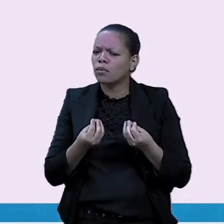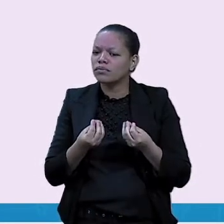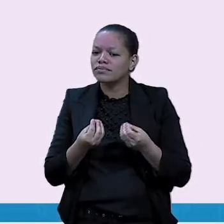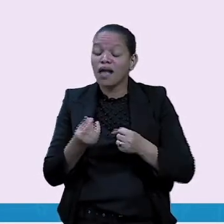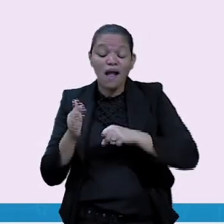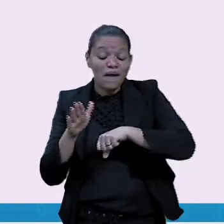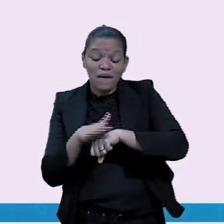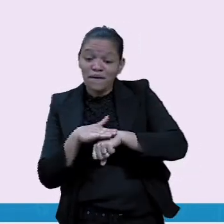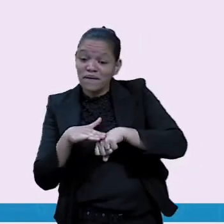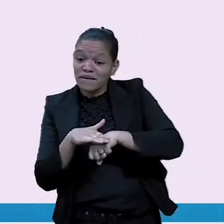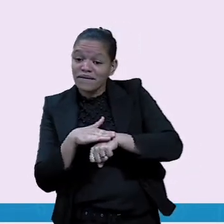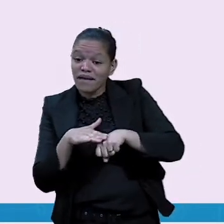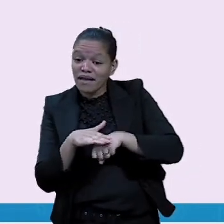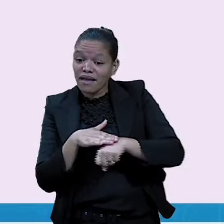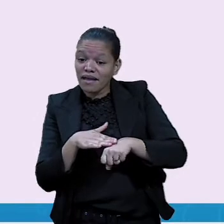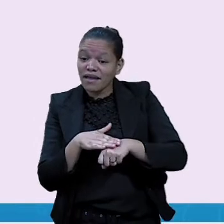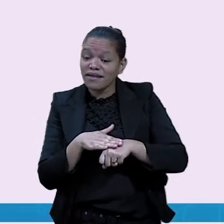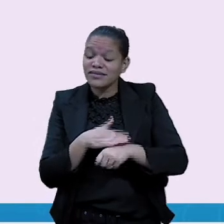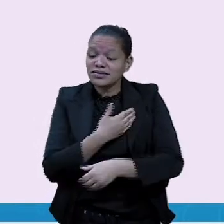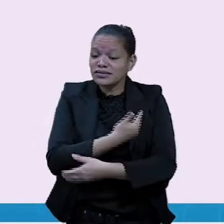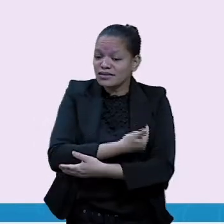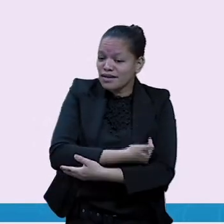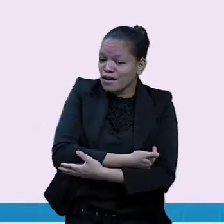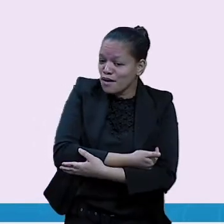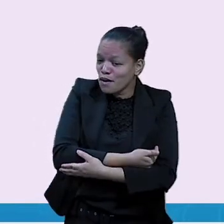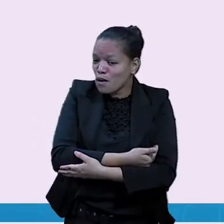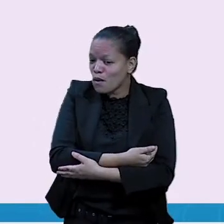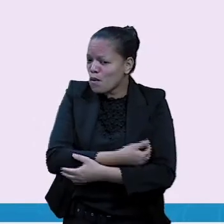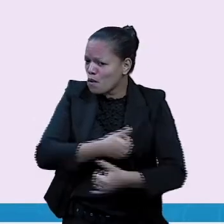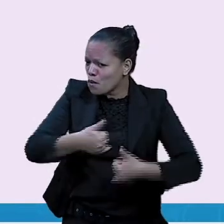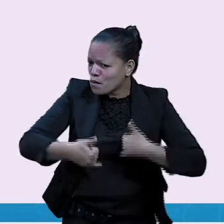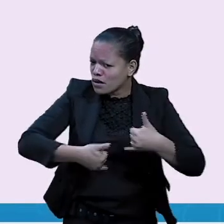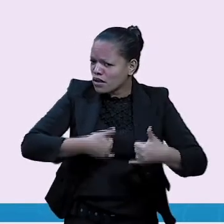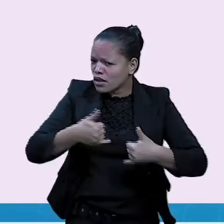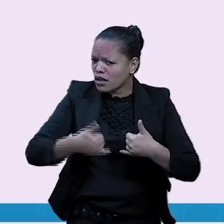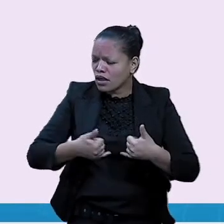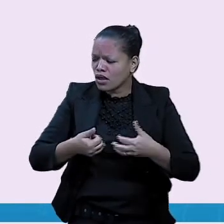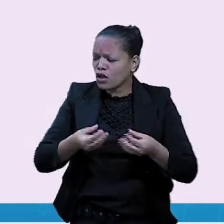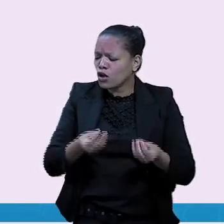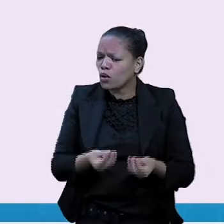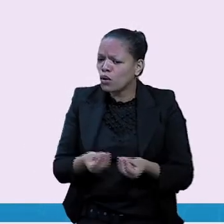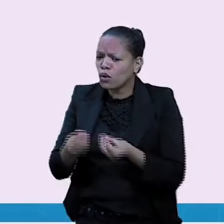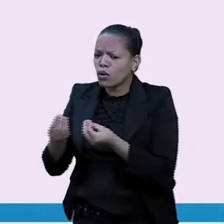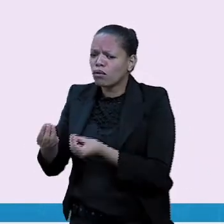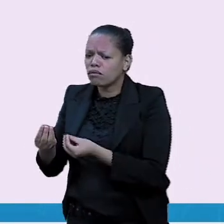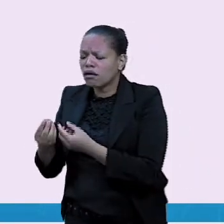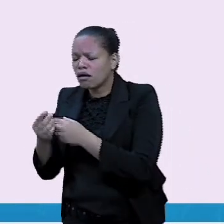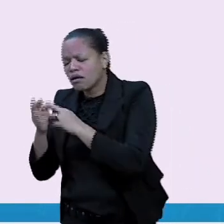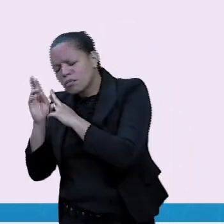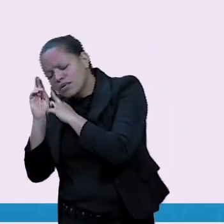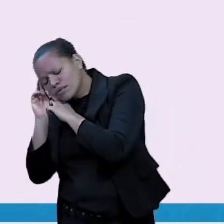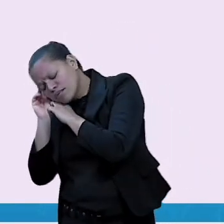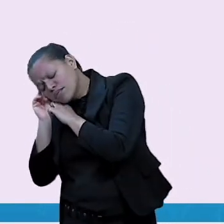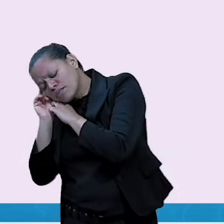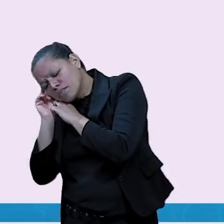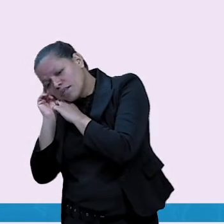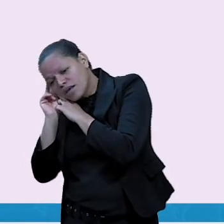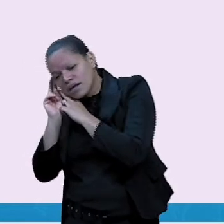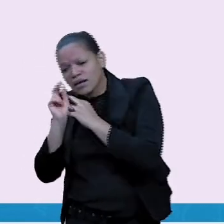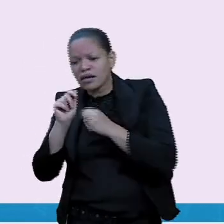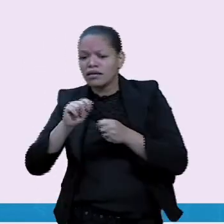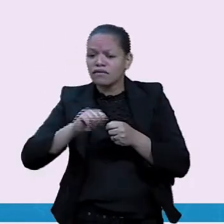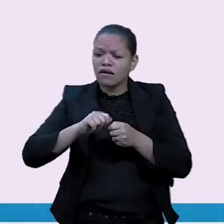conversa com a boneca, aí põe a boneca para dormir, aí brinca, faz a comidinha dela, daí a pouco ela faz